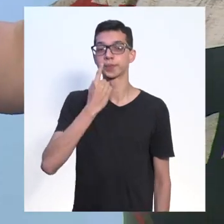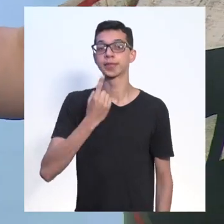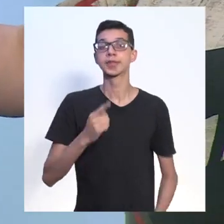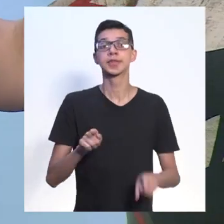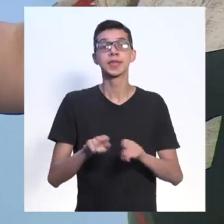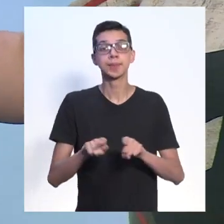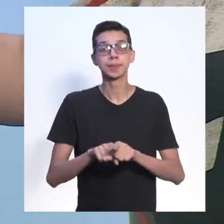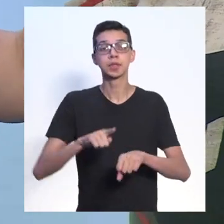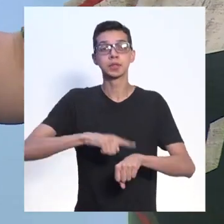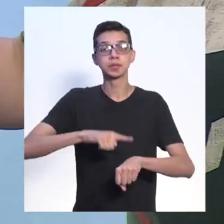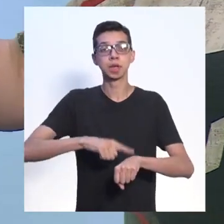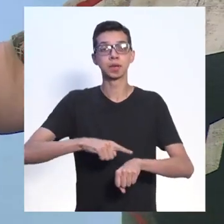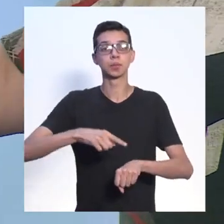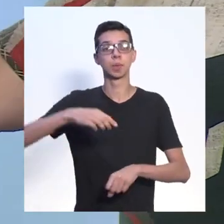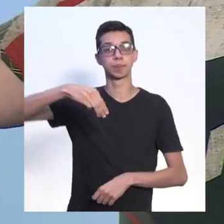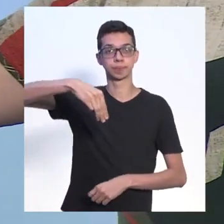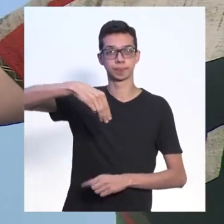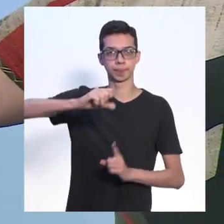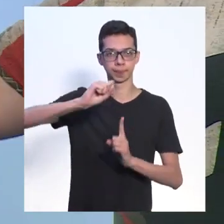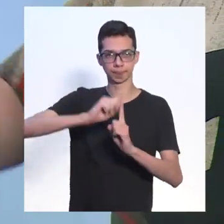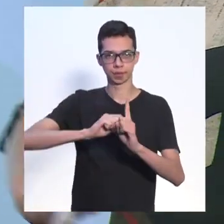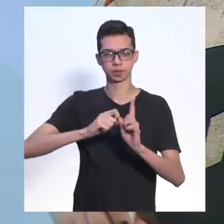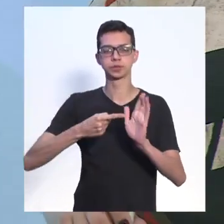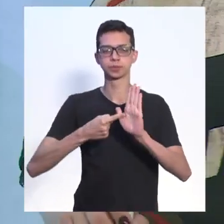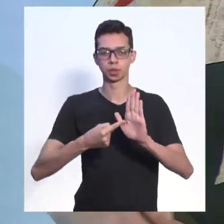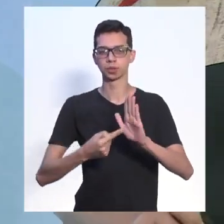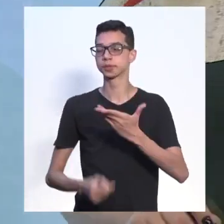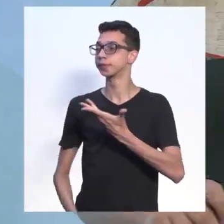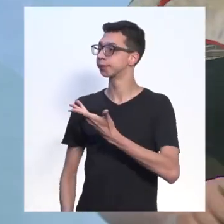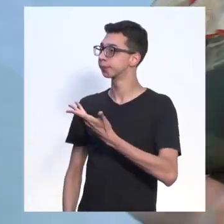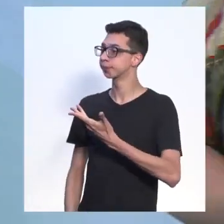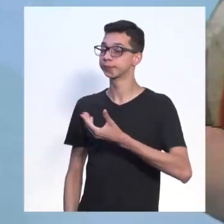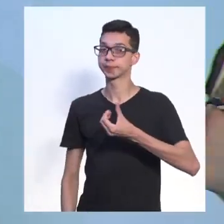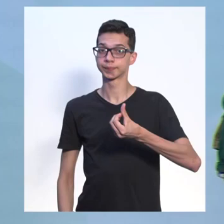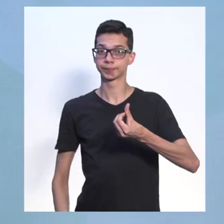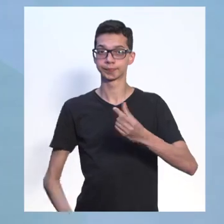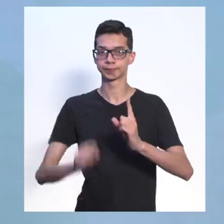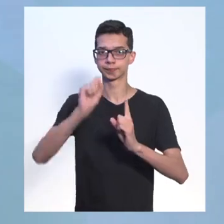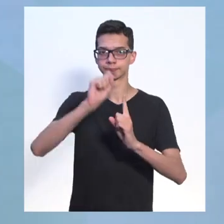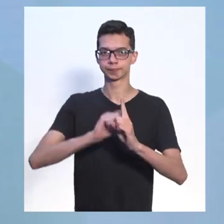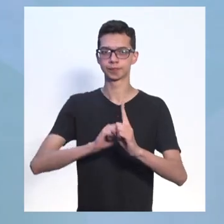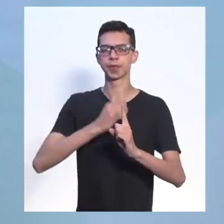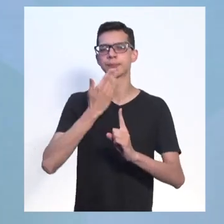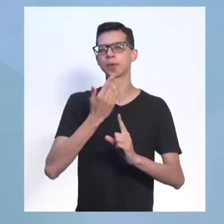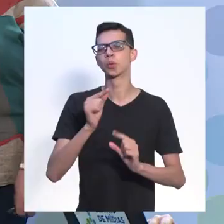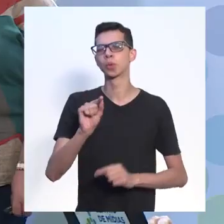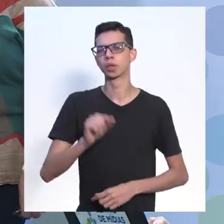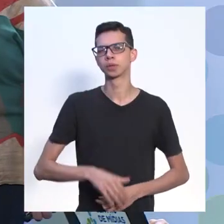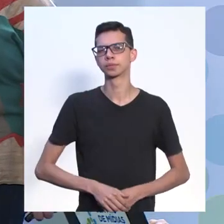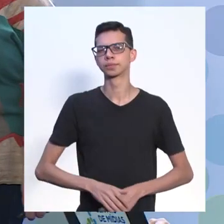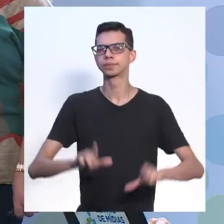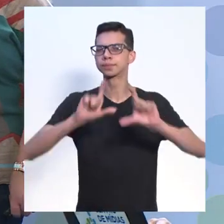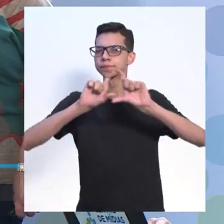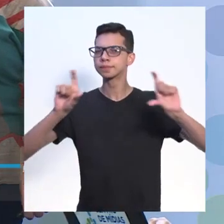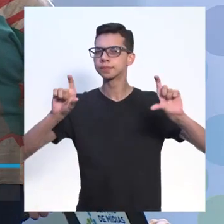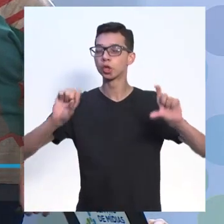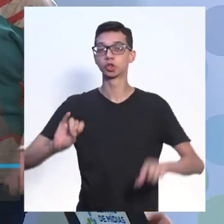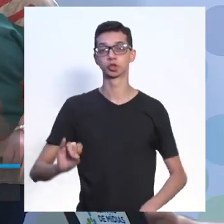também está em meses, que são 6 meses. O que ele pede? O juro,